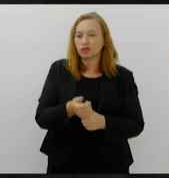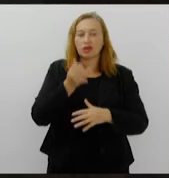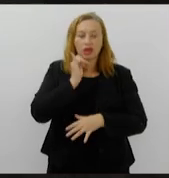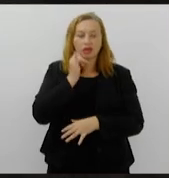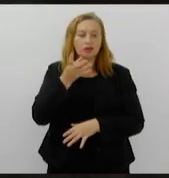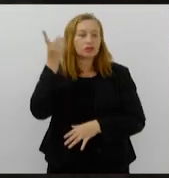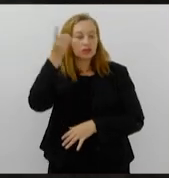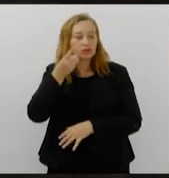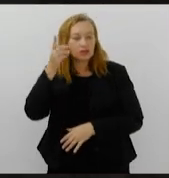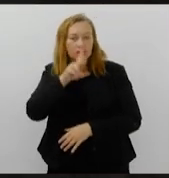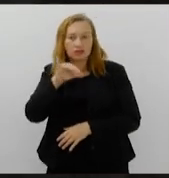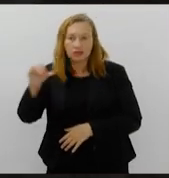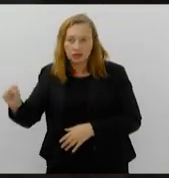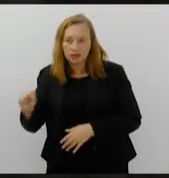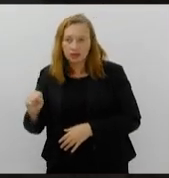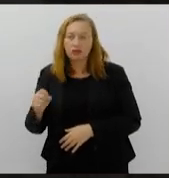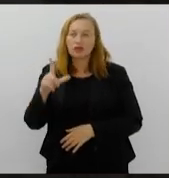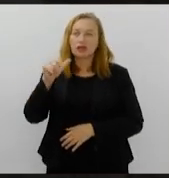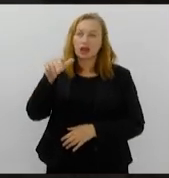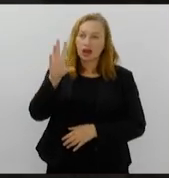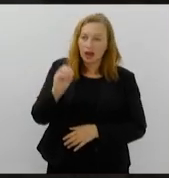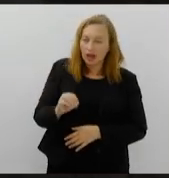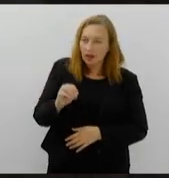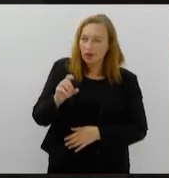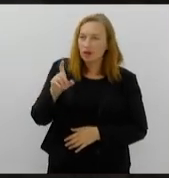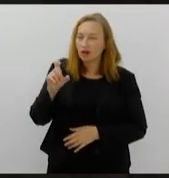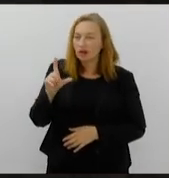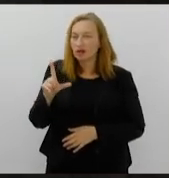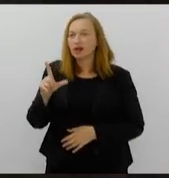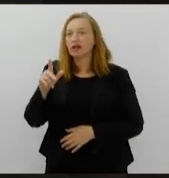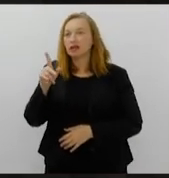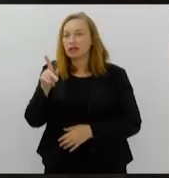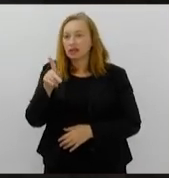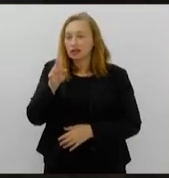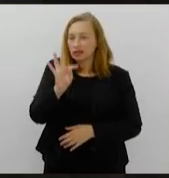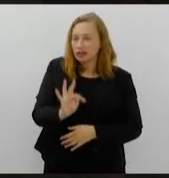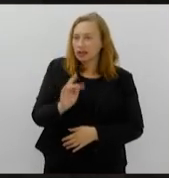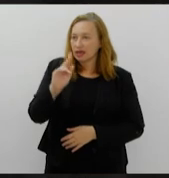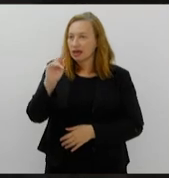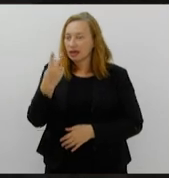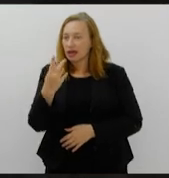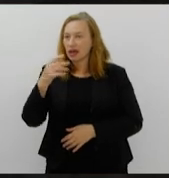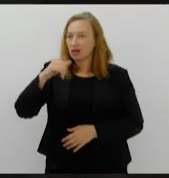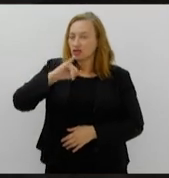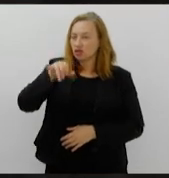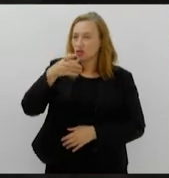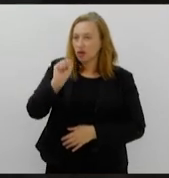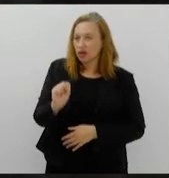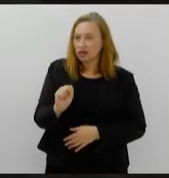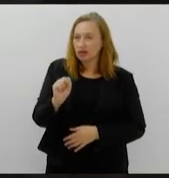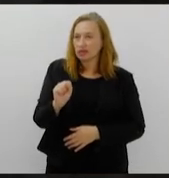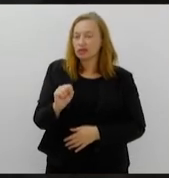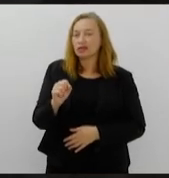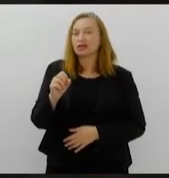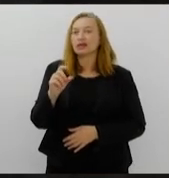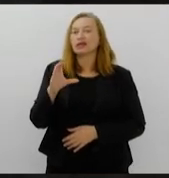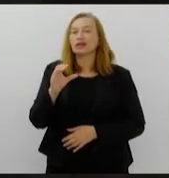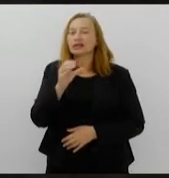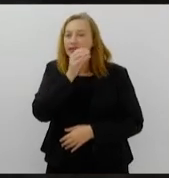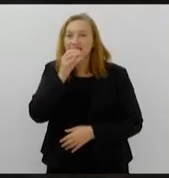relatores deputados Vinícius Cozolino, Léo Vieira, TH Joias, Léo Vieira, Célia Jordão e Rodrigo